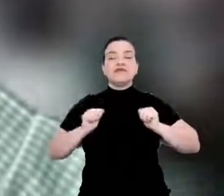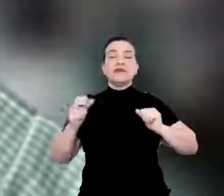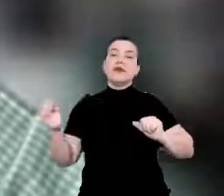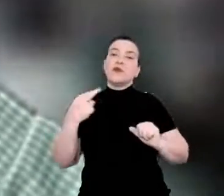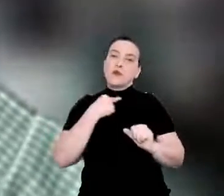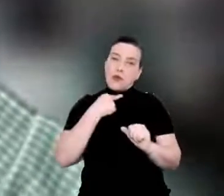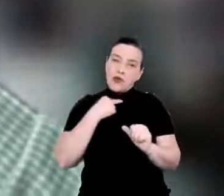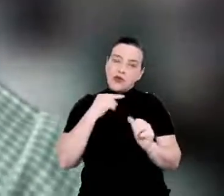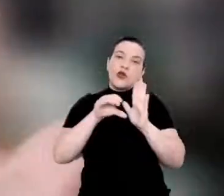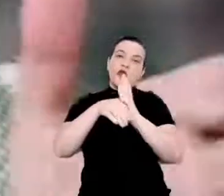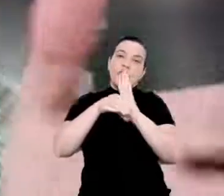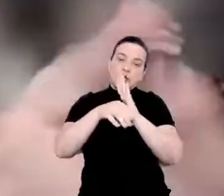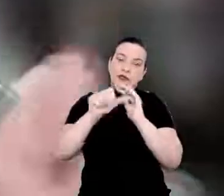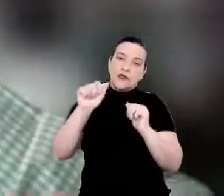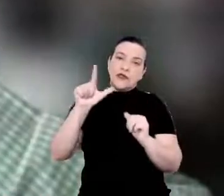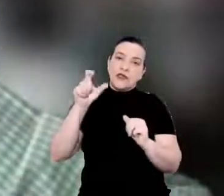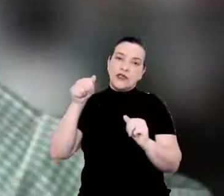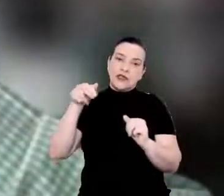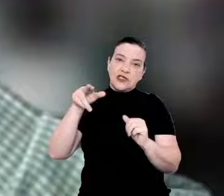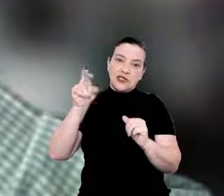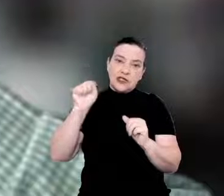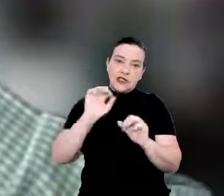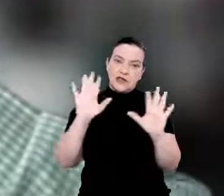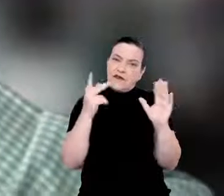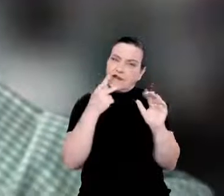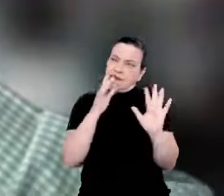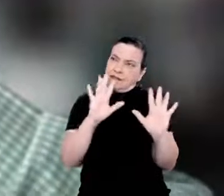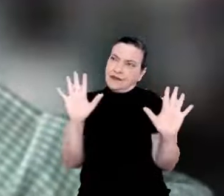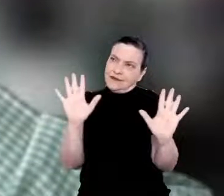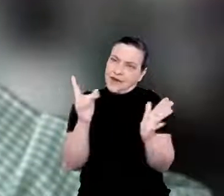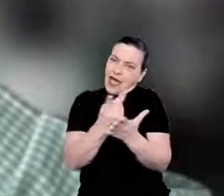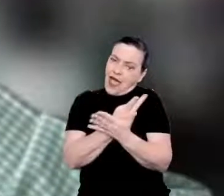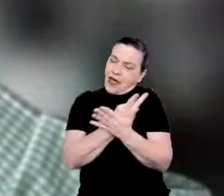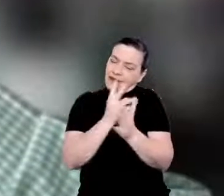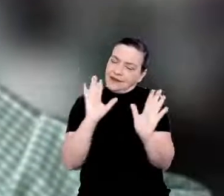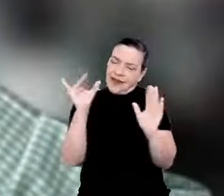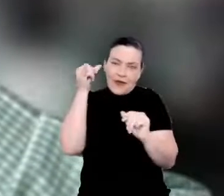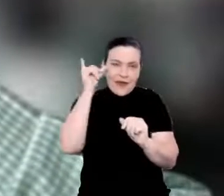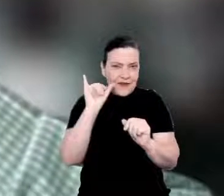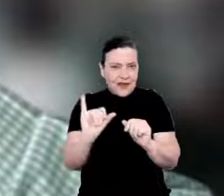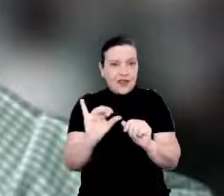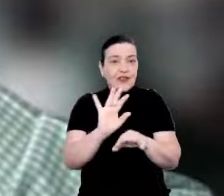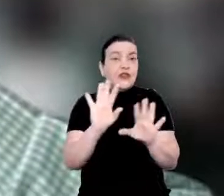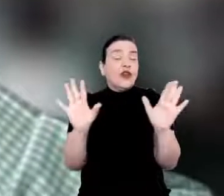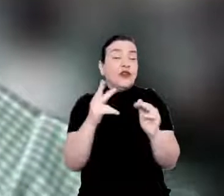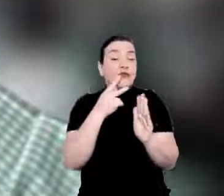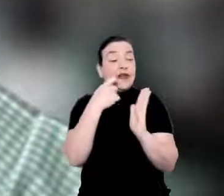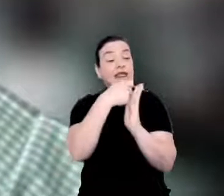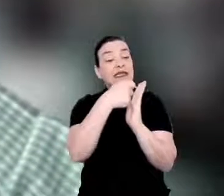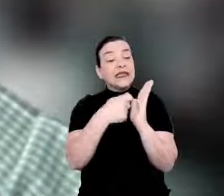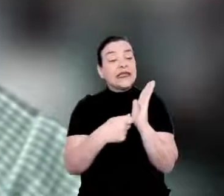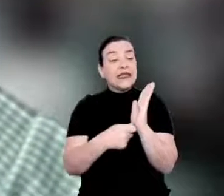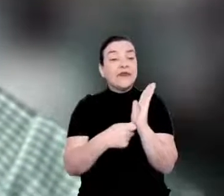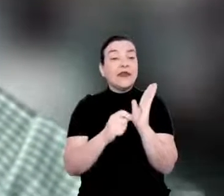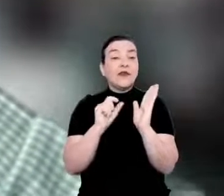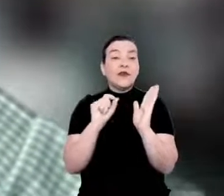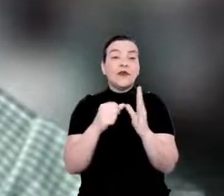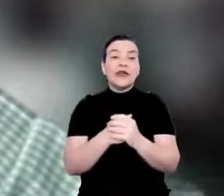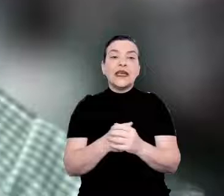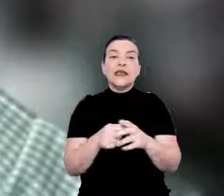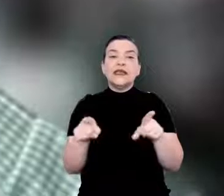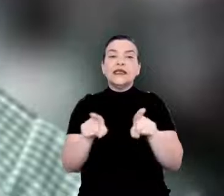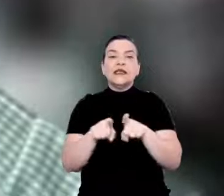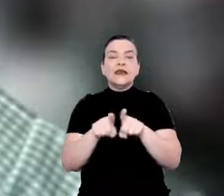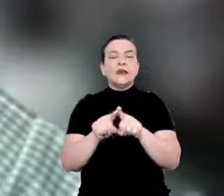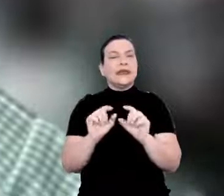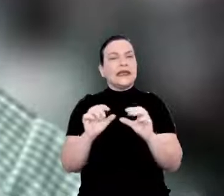conceito kantiano de moral. Não estou chamando ninguém de moral, mas no sentido do Kant. Kant defendia a ética do dever,